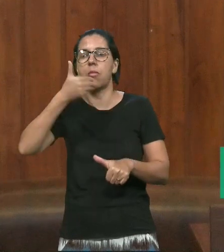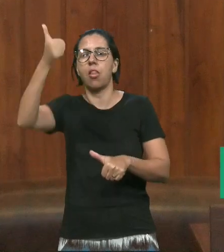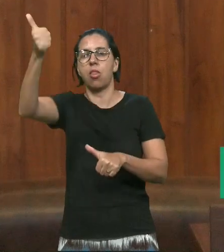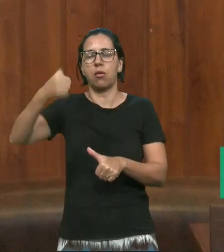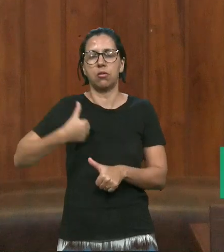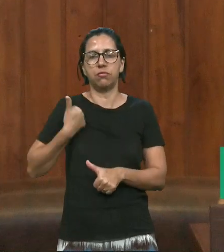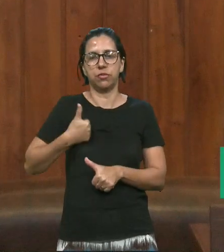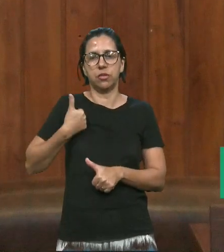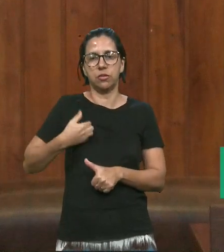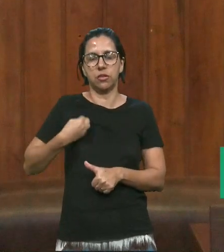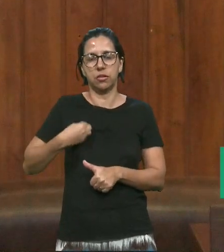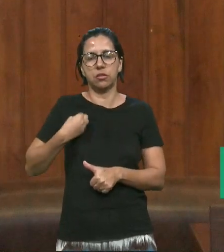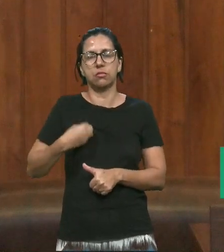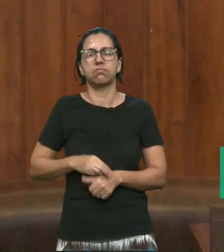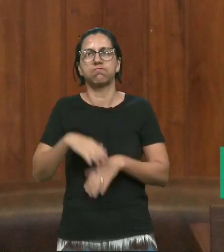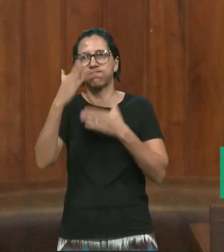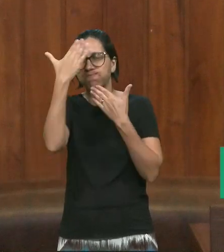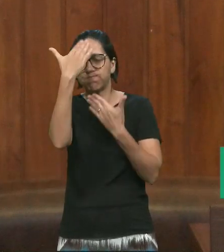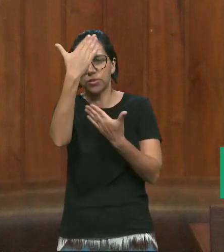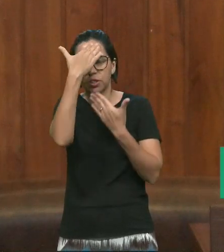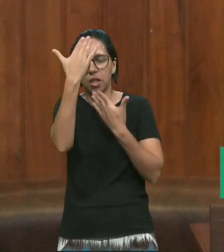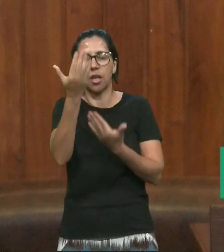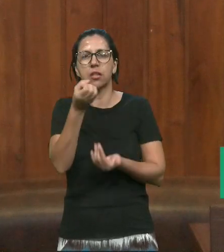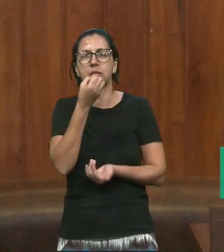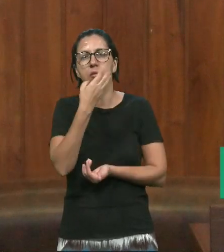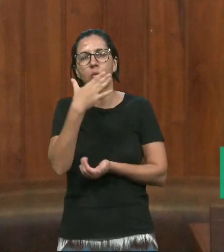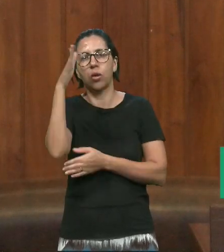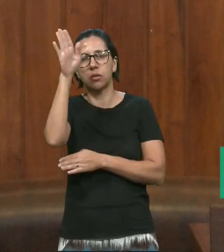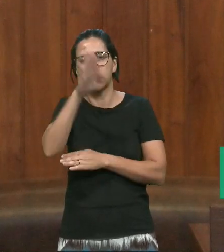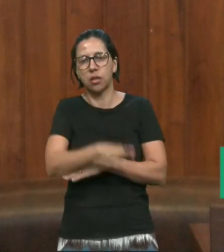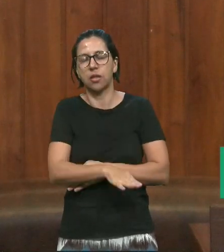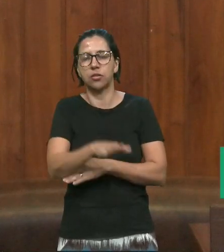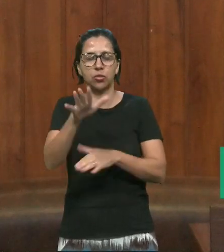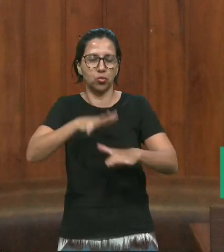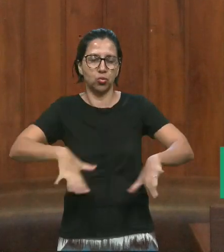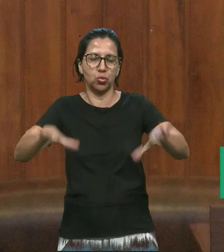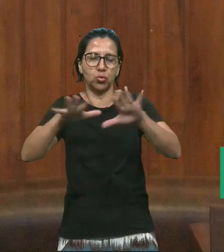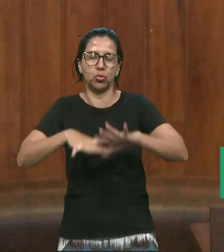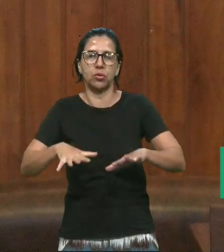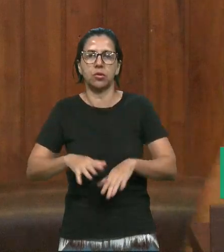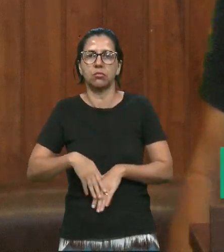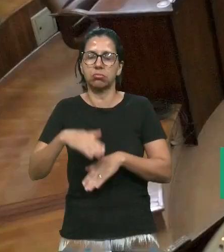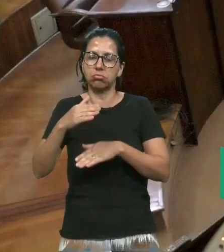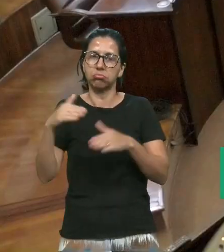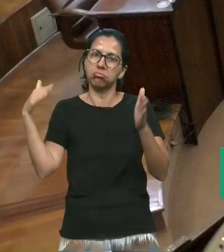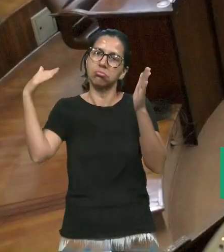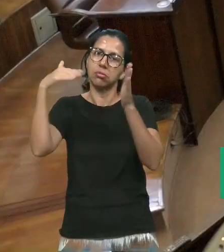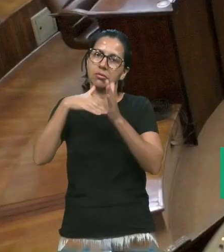melhor. Muito obrigado, uma ótima tarde a todos vocês e até a segunda.